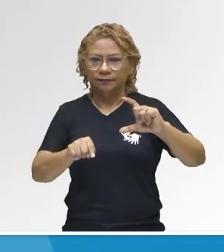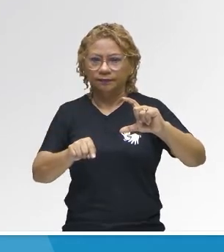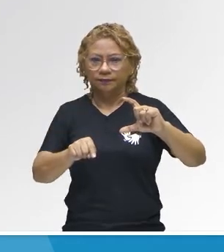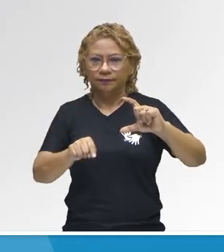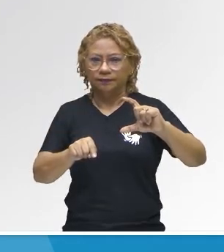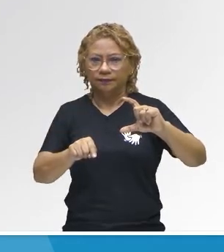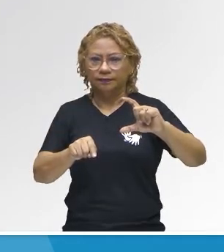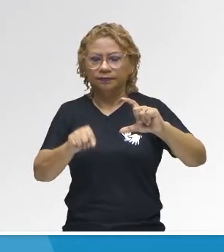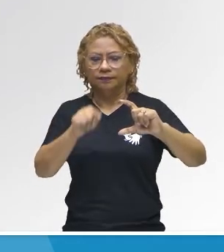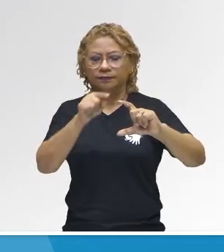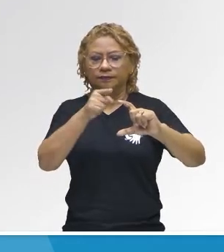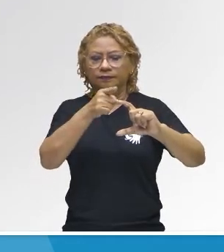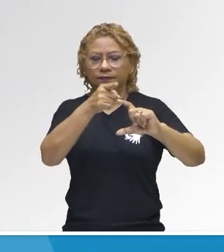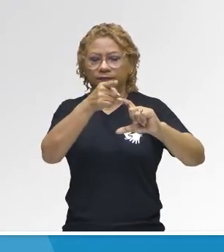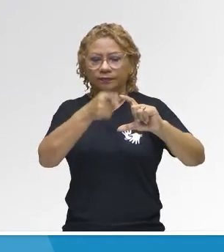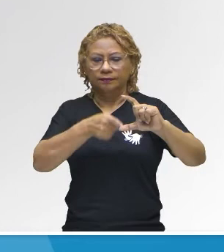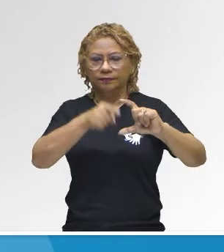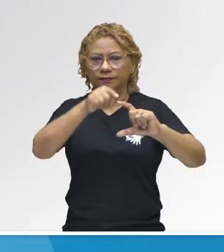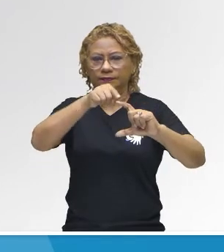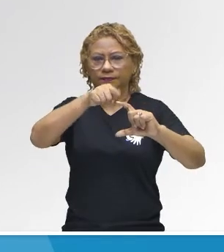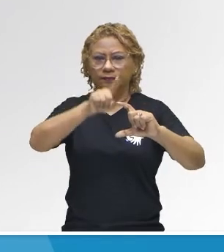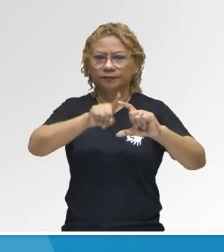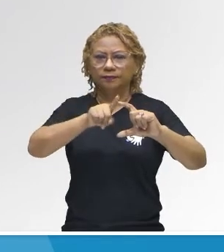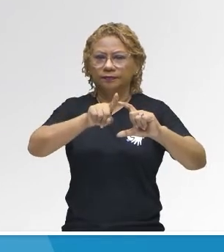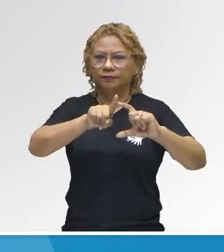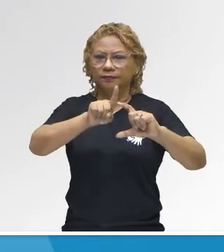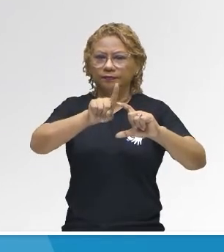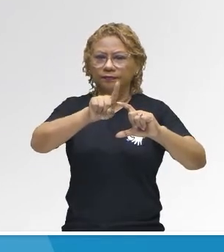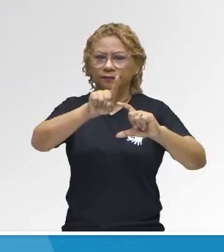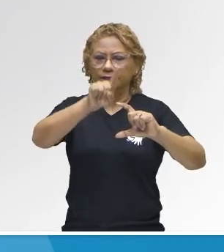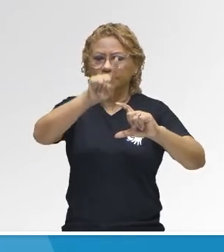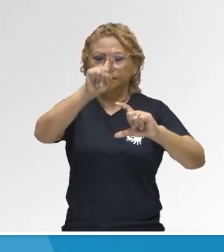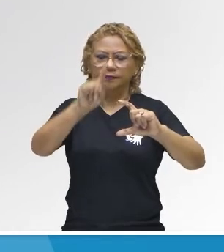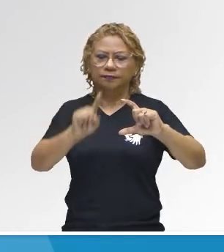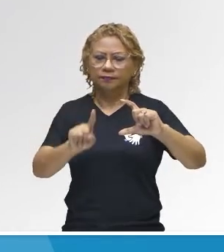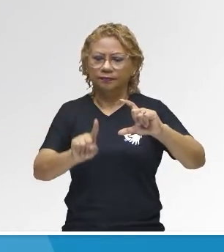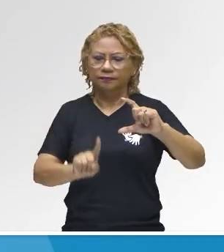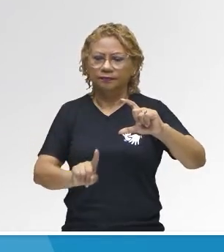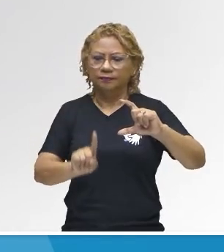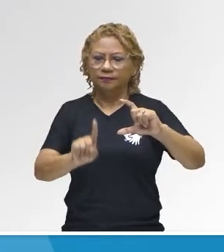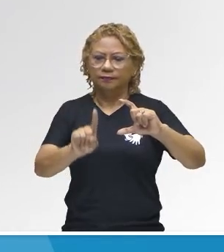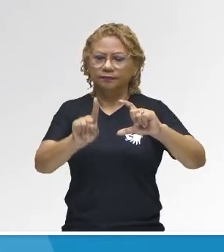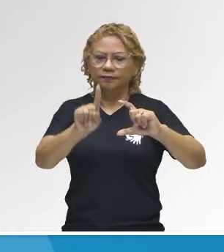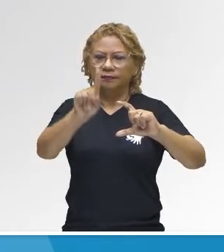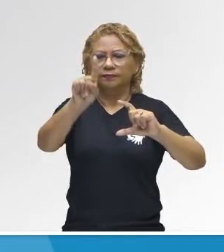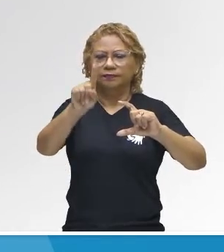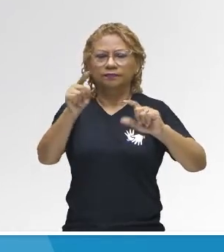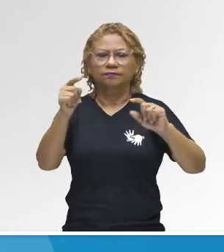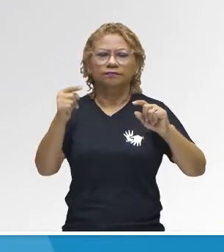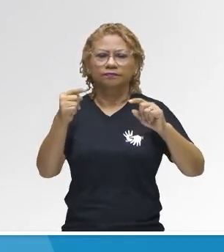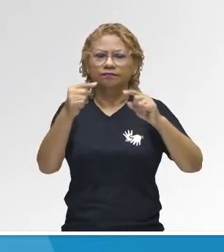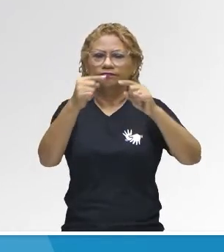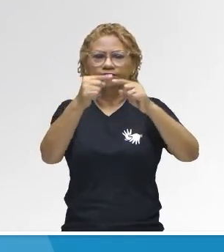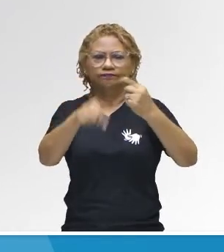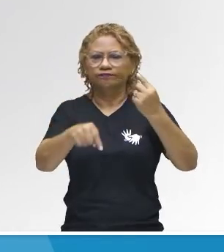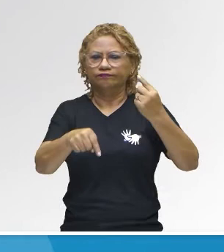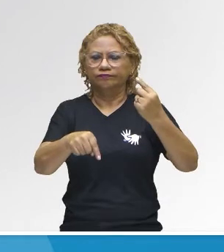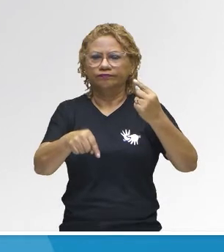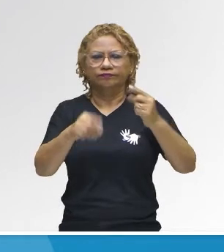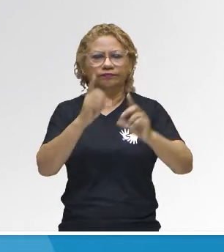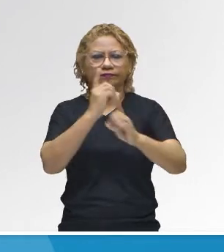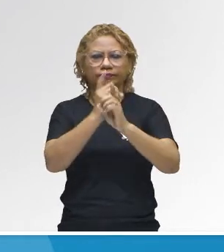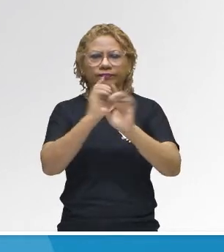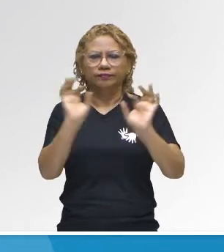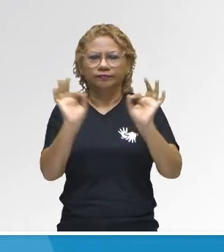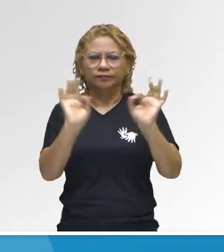continuar crescendo aqui indefinidamente e não vão se encontrar. Por isso que